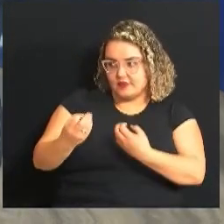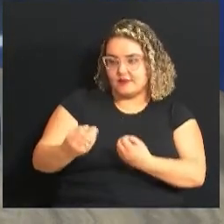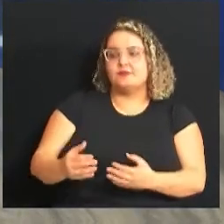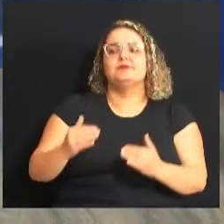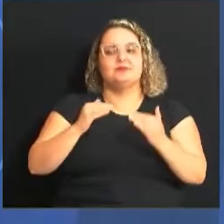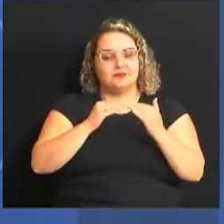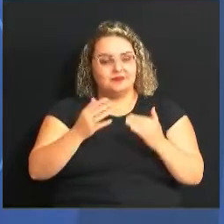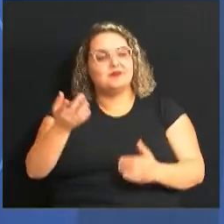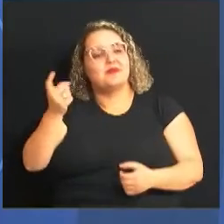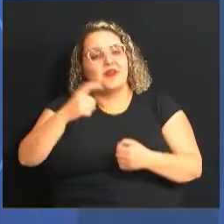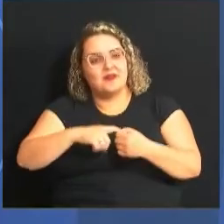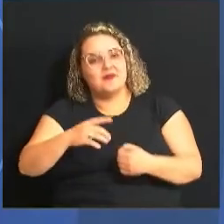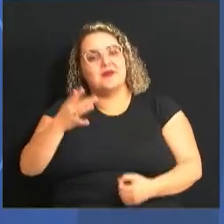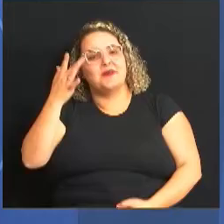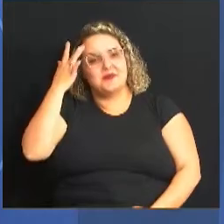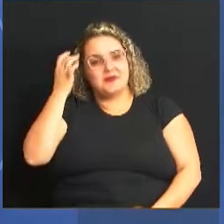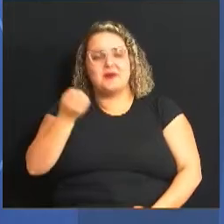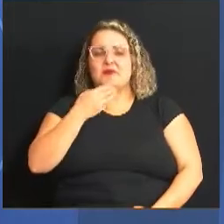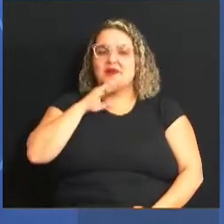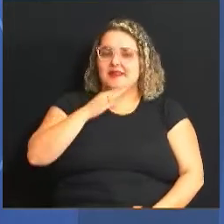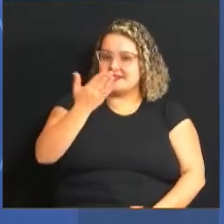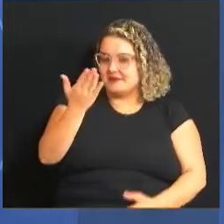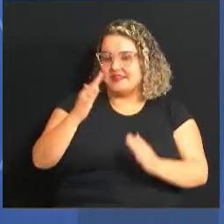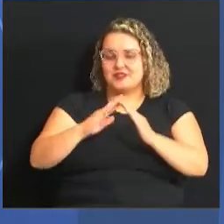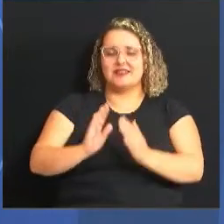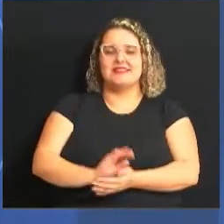volto amanhã e uma boa tarde para você de casa.